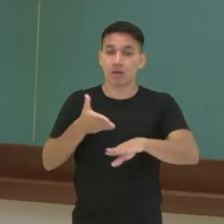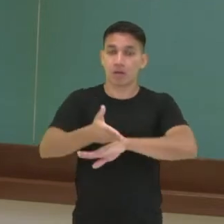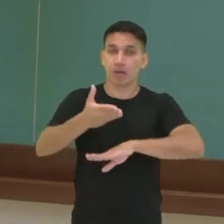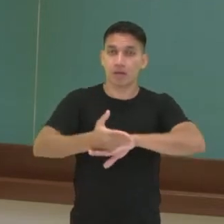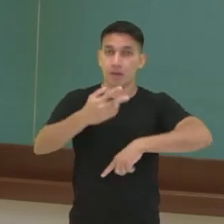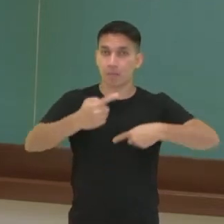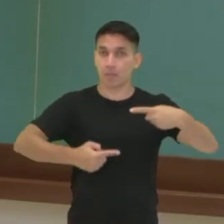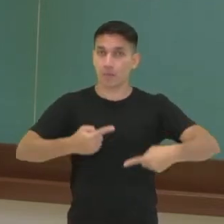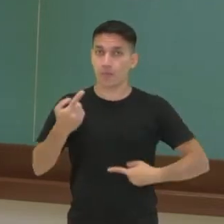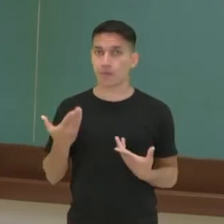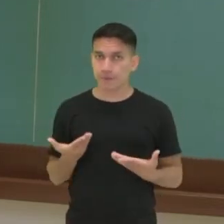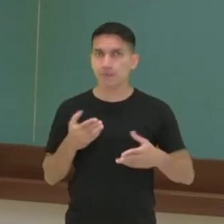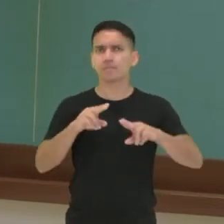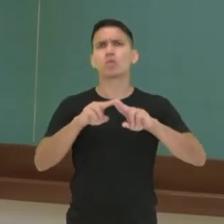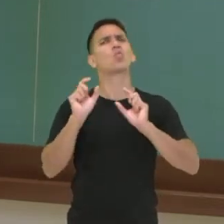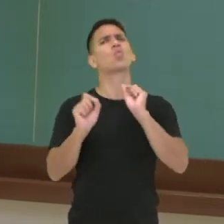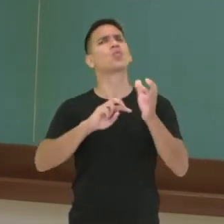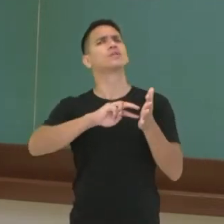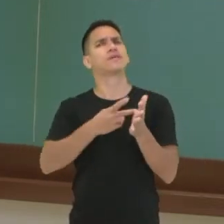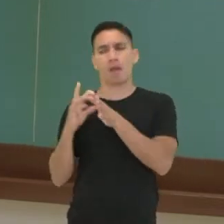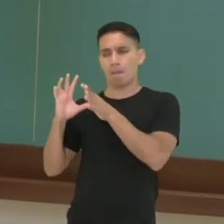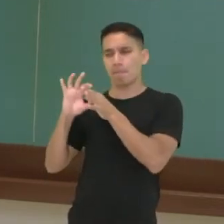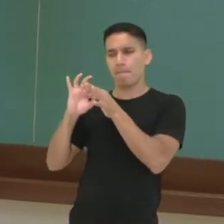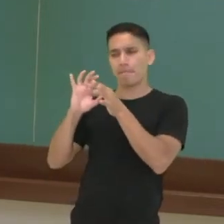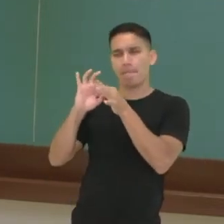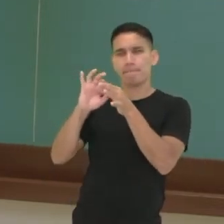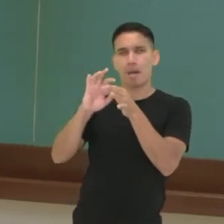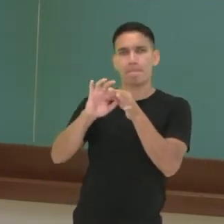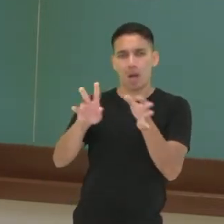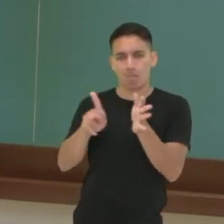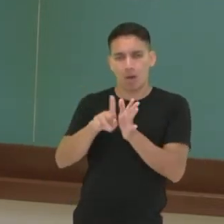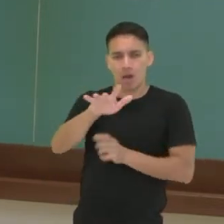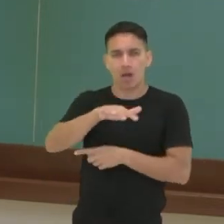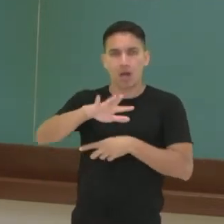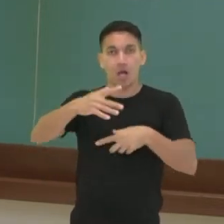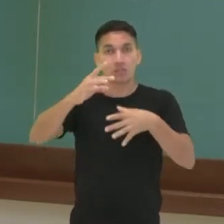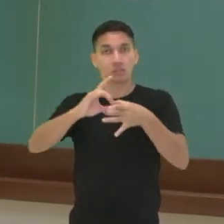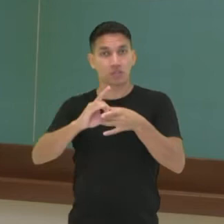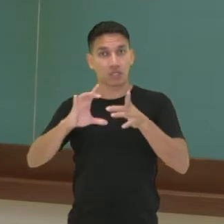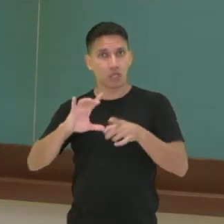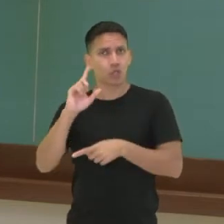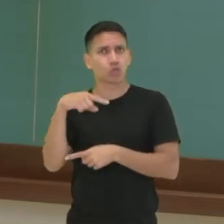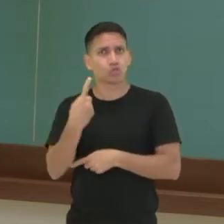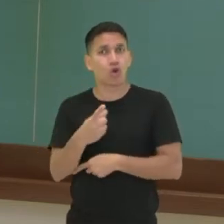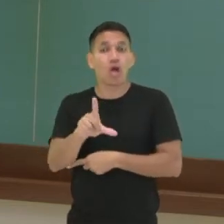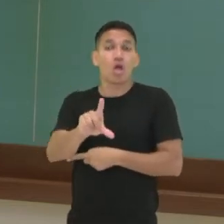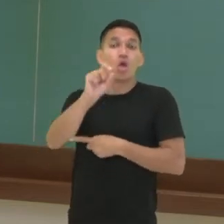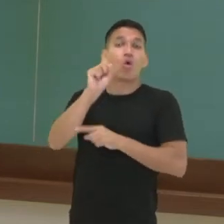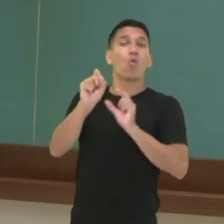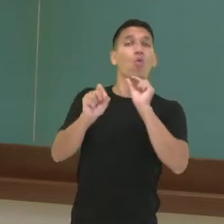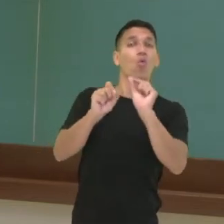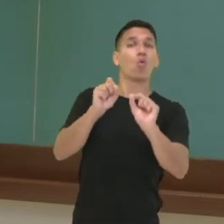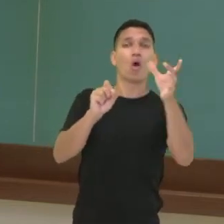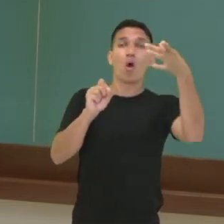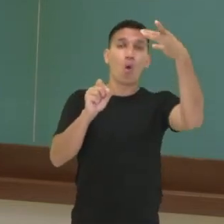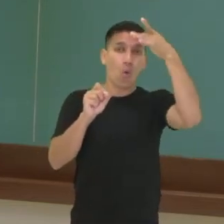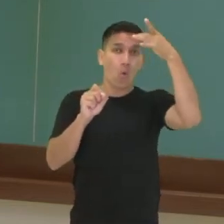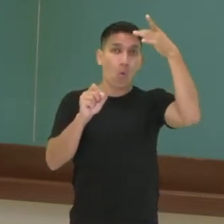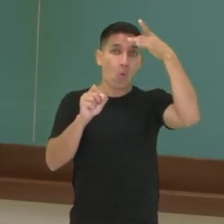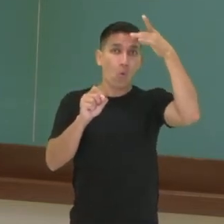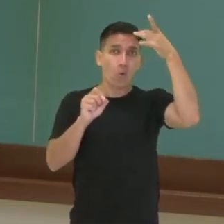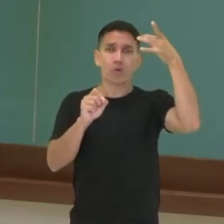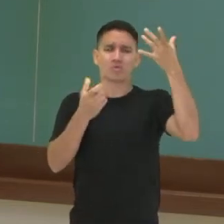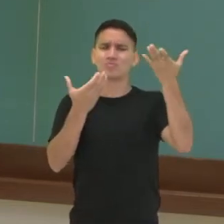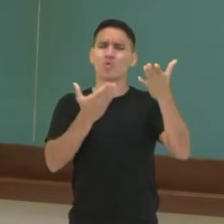que será então que mesmo num contexto de democracia, muitas vezes a gente escolhe conscientemente